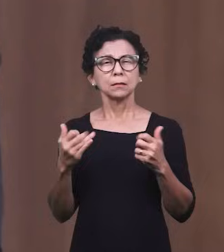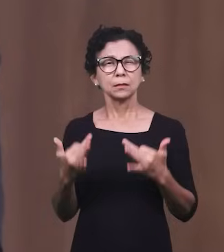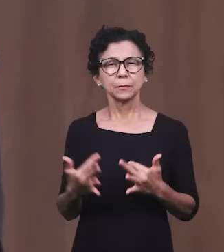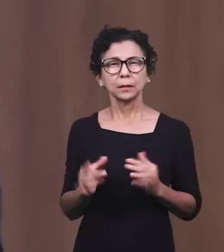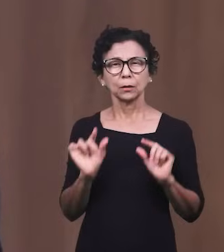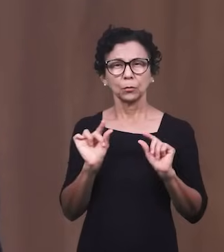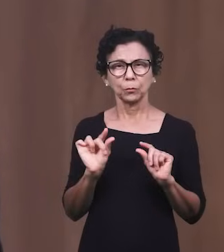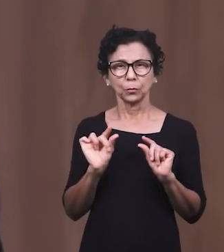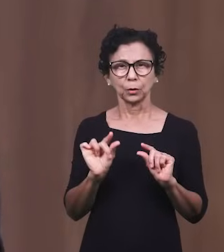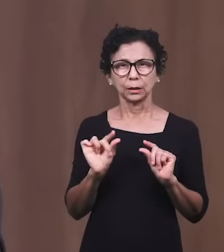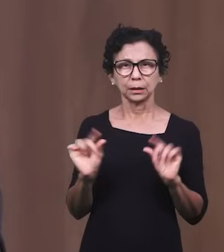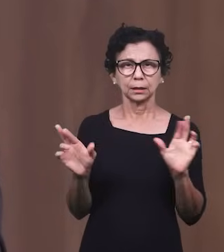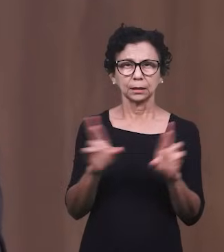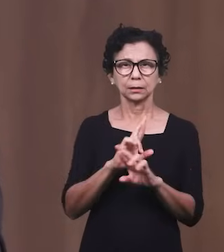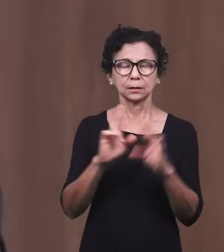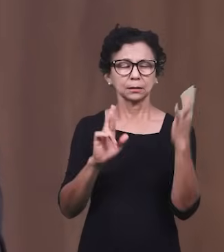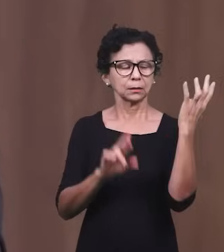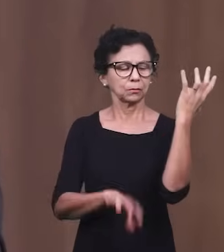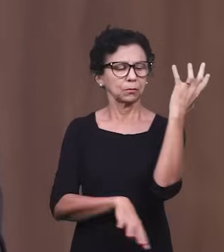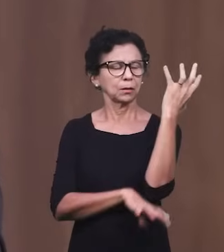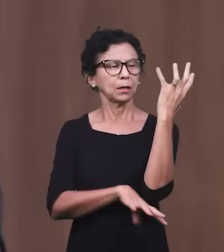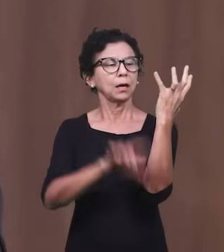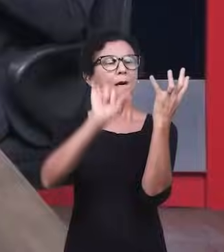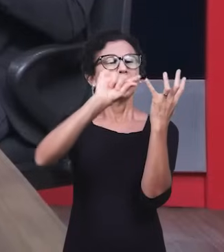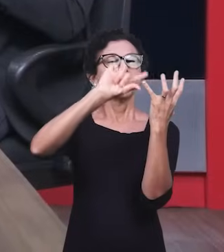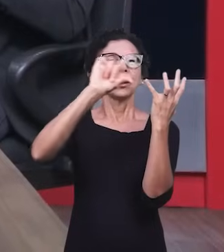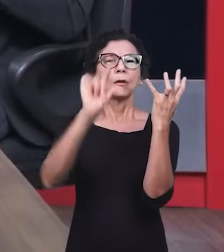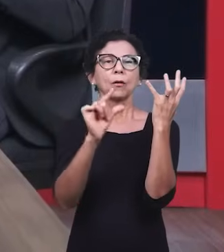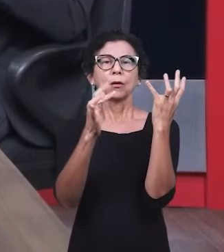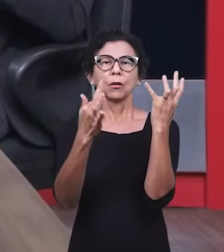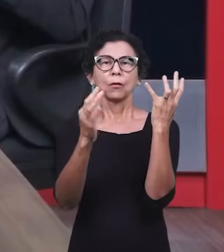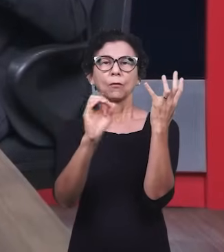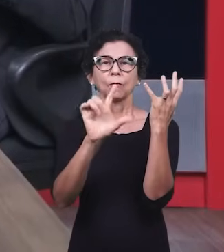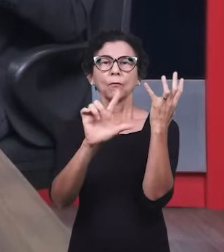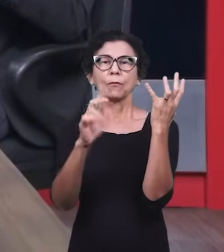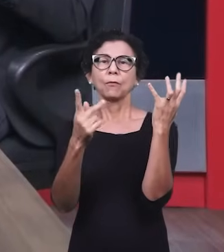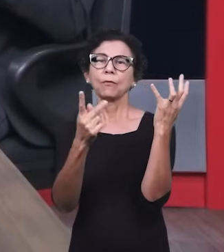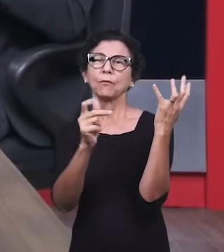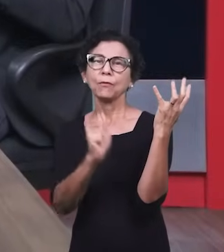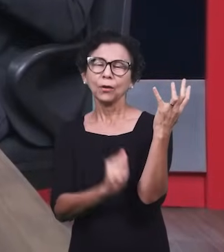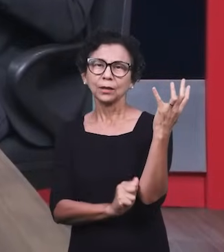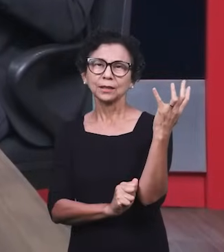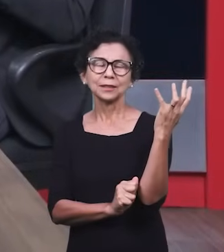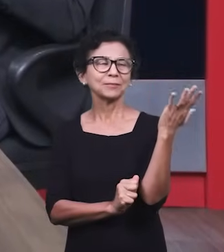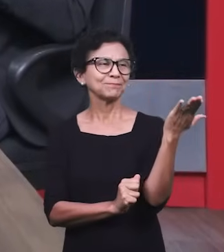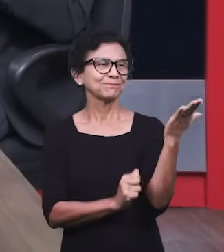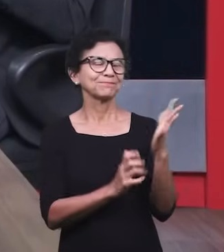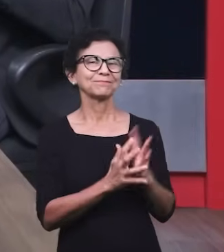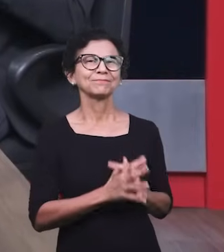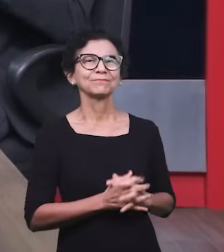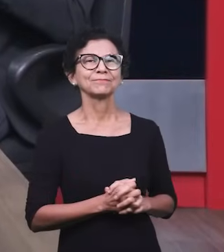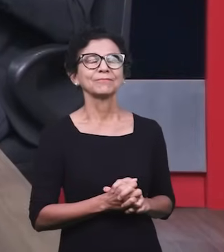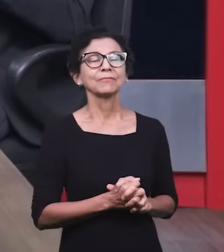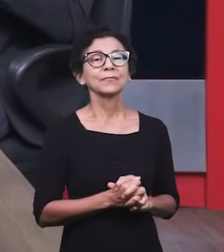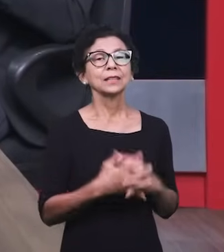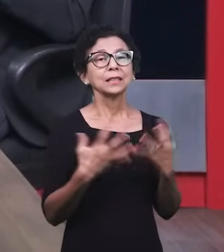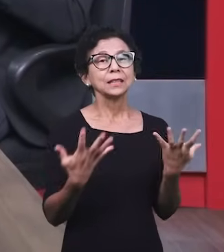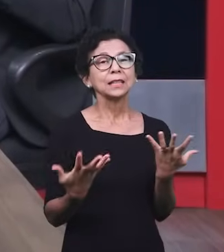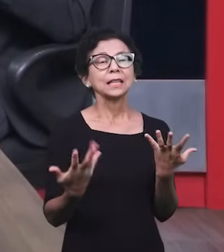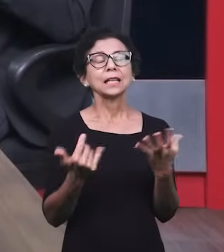especificamente Eu queria que a a dout gisl explicasse Então ela já começou a falar sobre isso eh sobre a